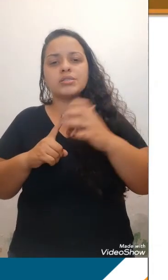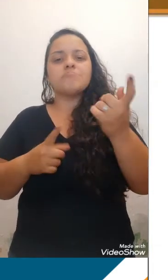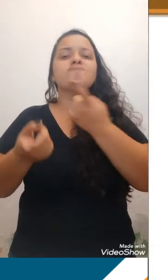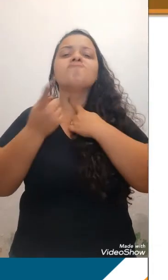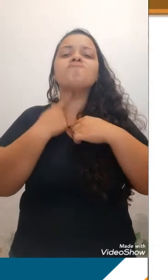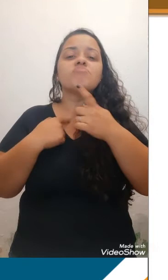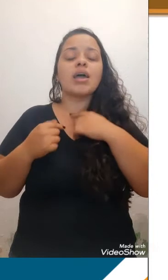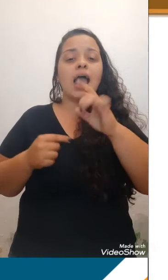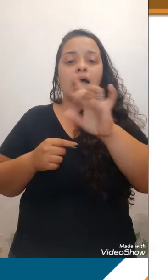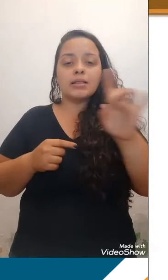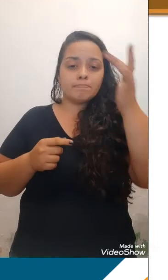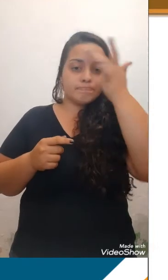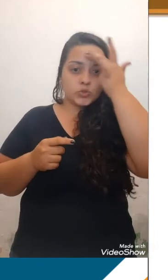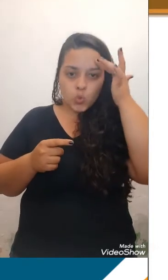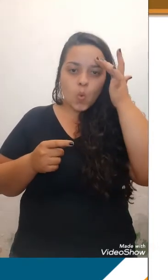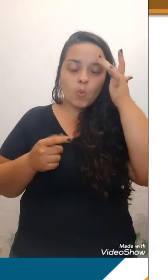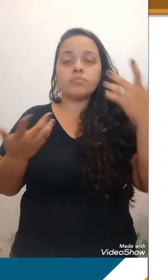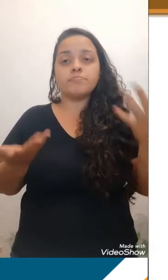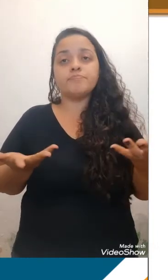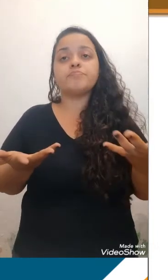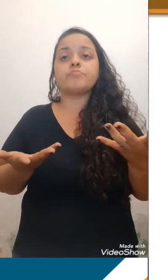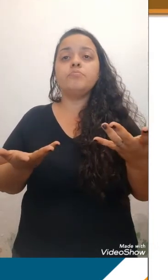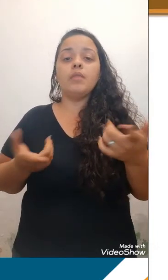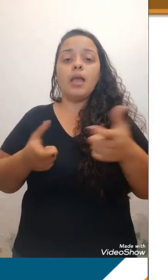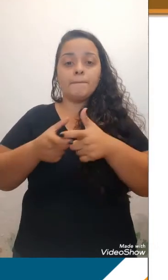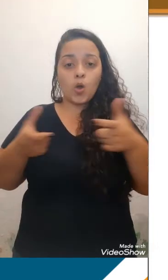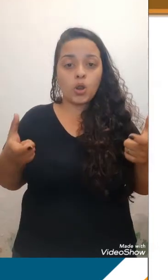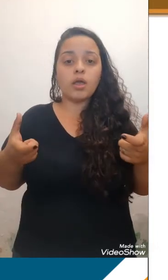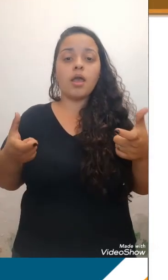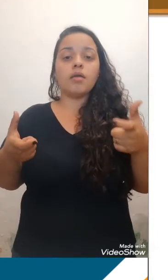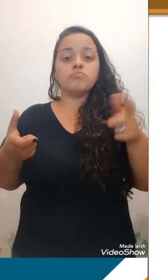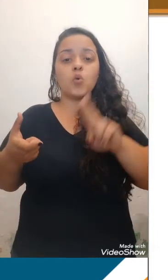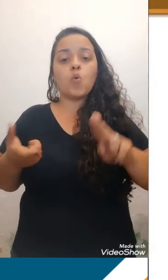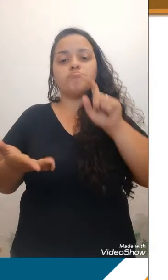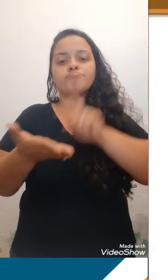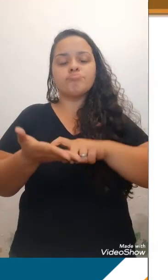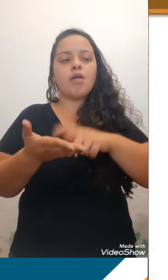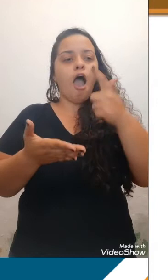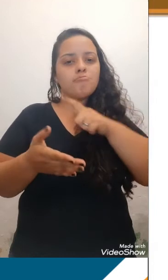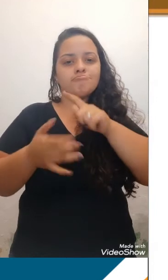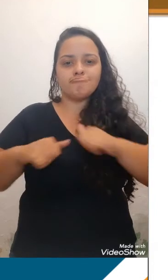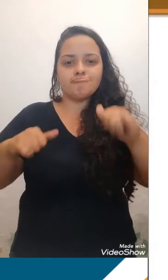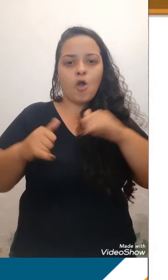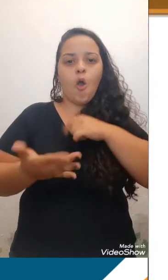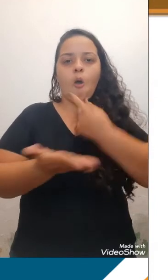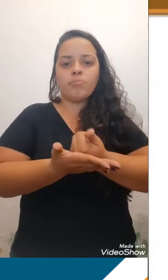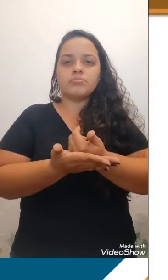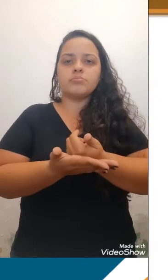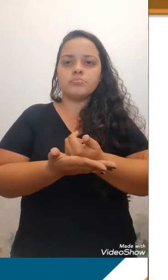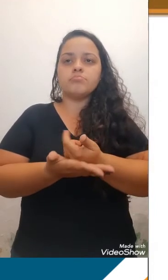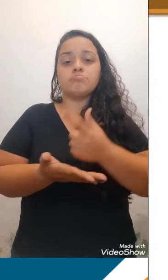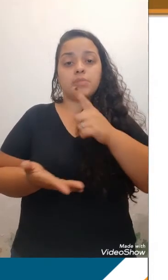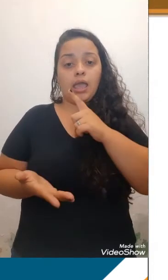os hábitos de consumo de quem é atingido, visto que, na maioria das vezes, resultam na aquisição de um produto anunciado. Então,